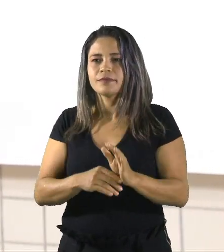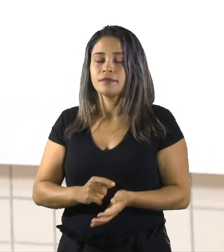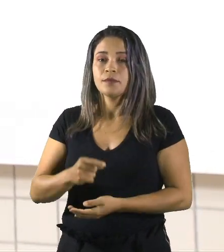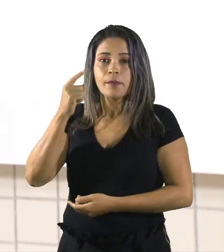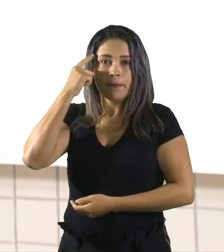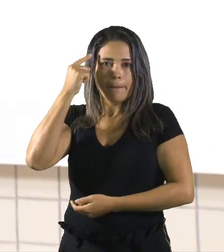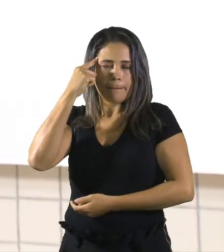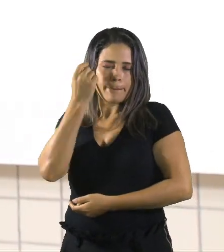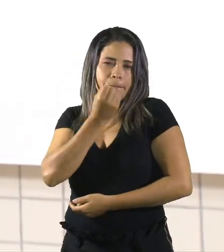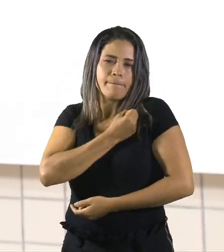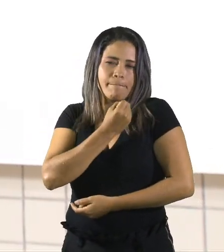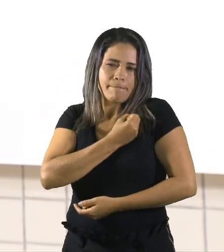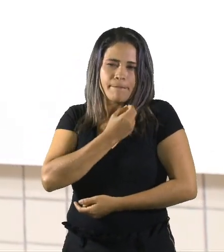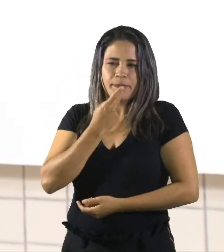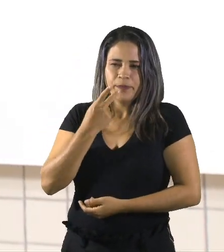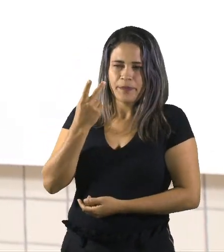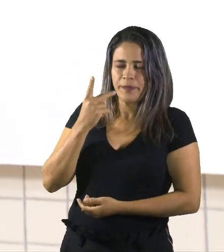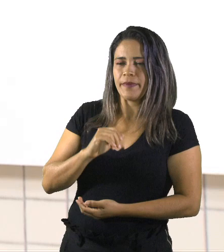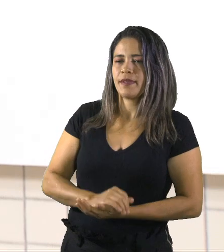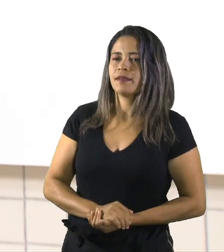número.